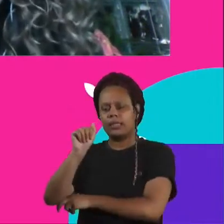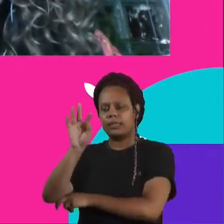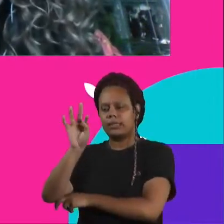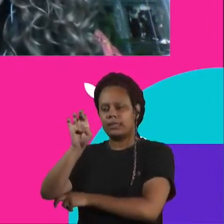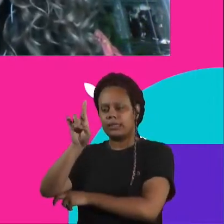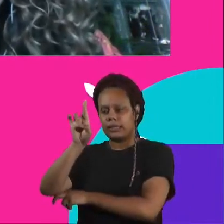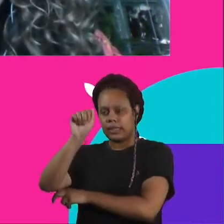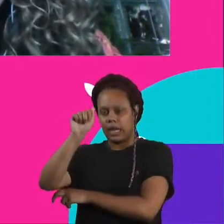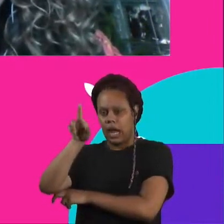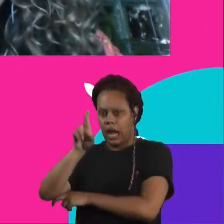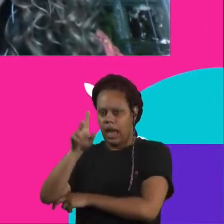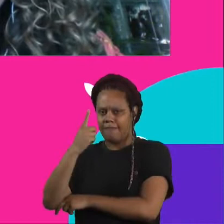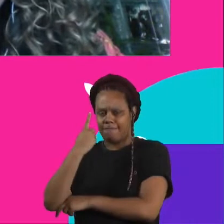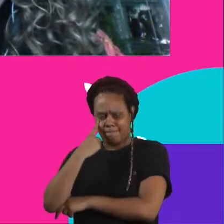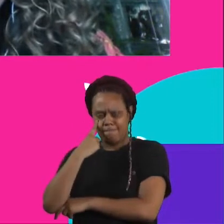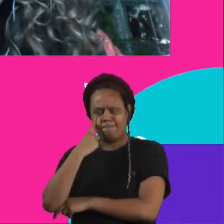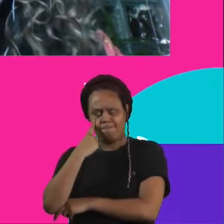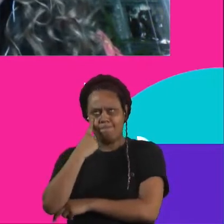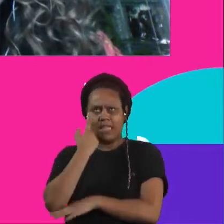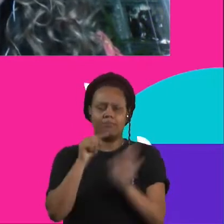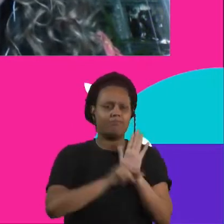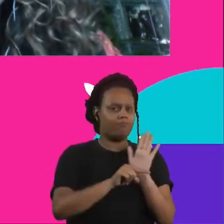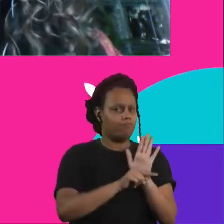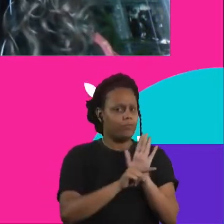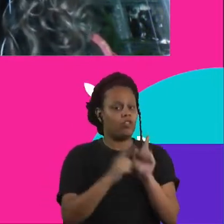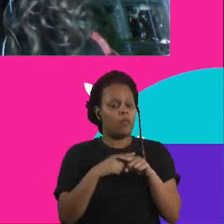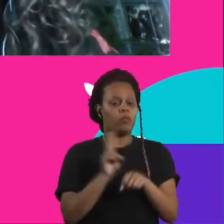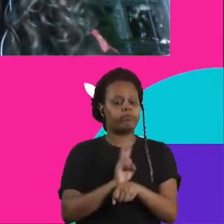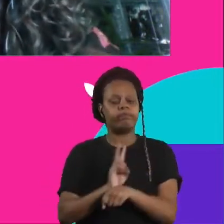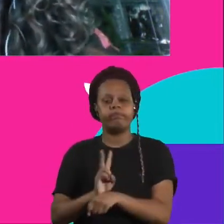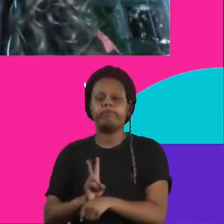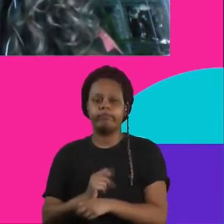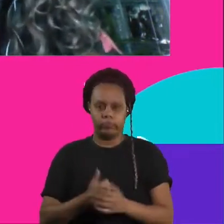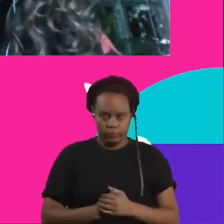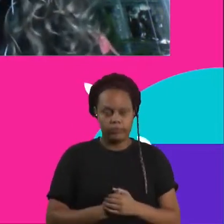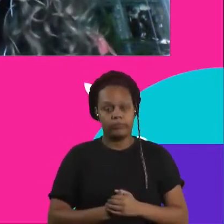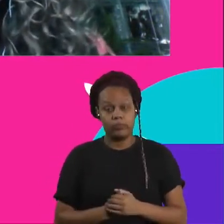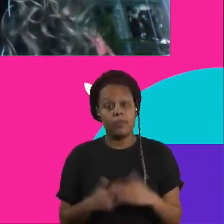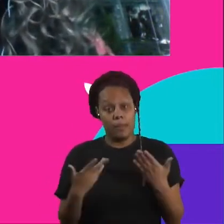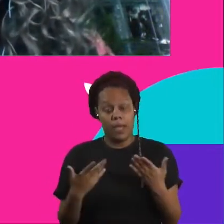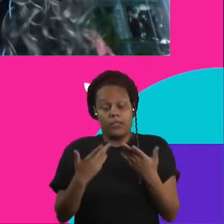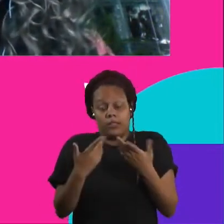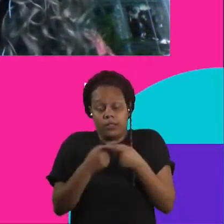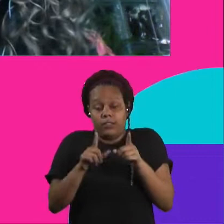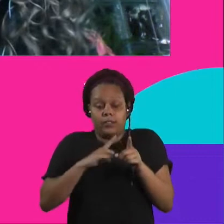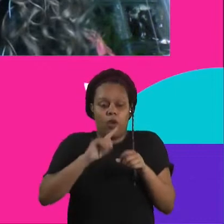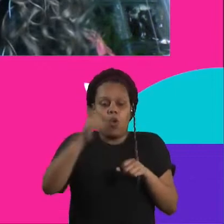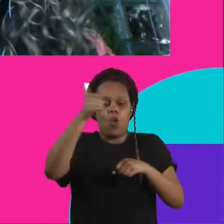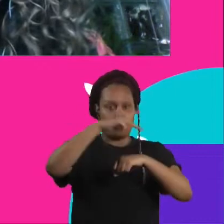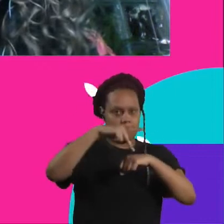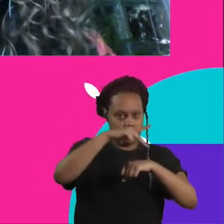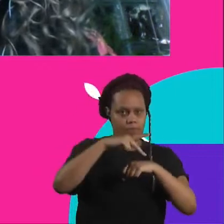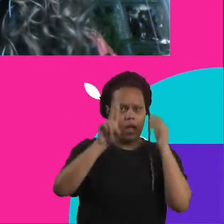ele para um lado negativo de vigilância. Por outro lado, alguns países usaram essa tecnologia para que as